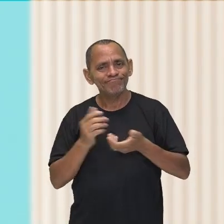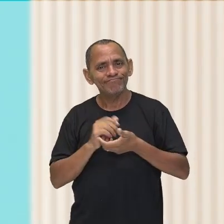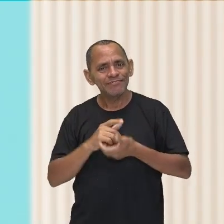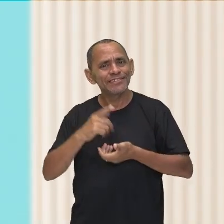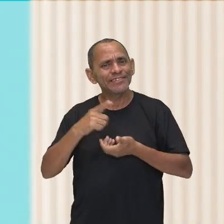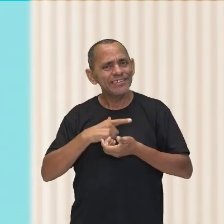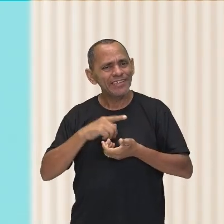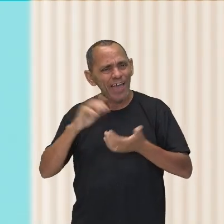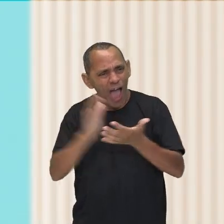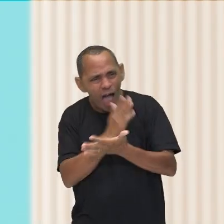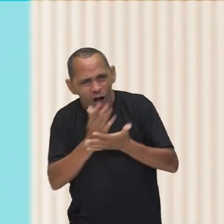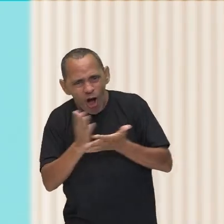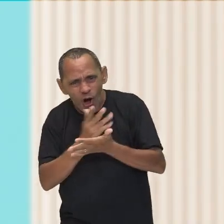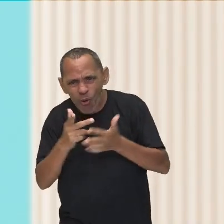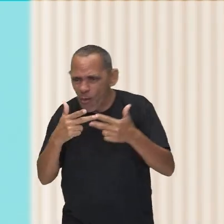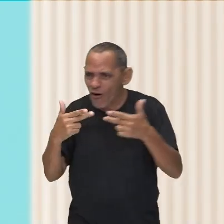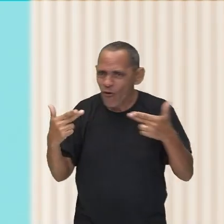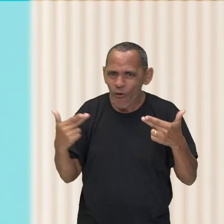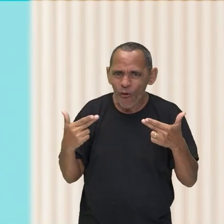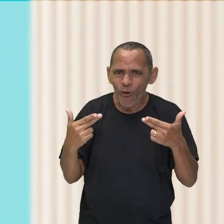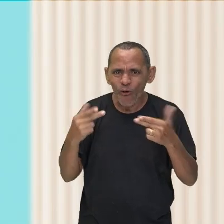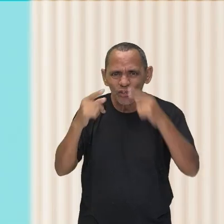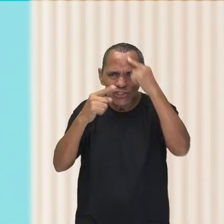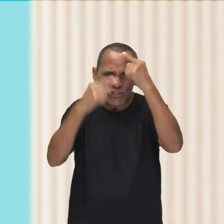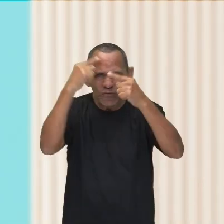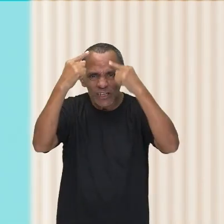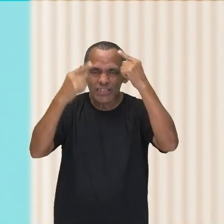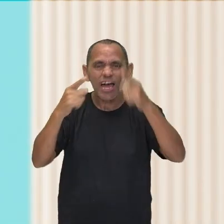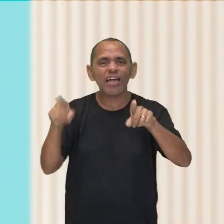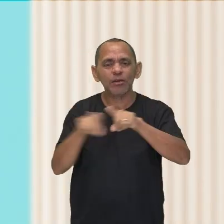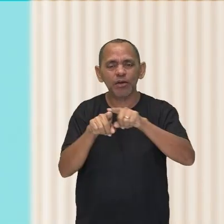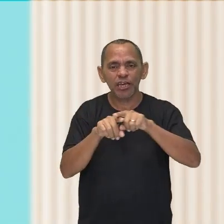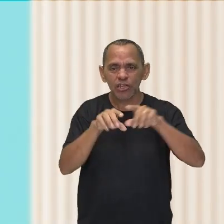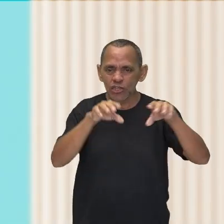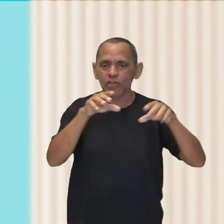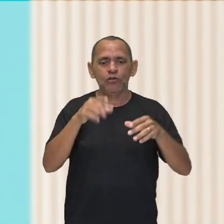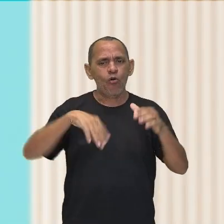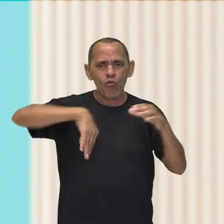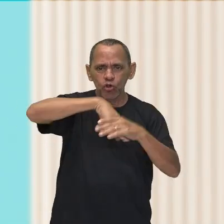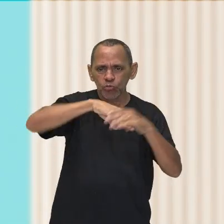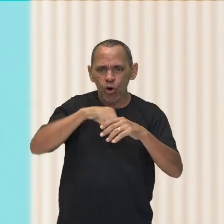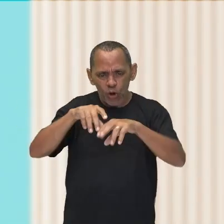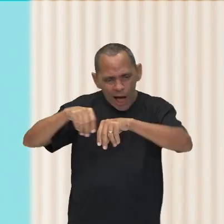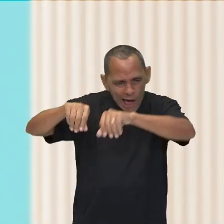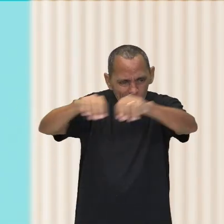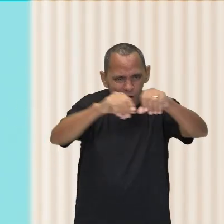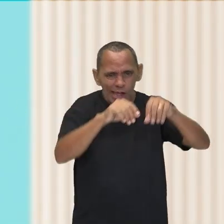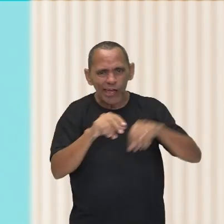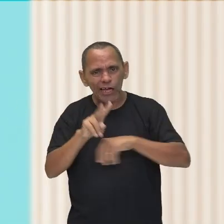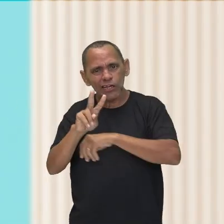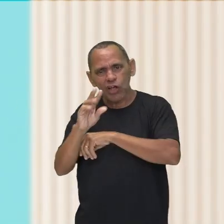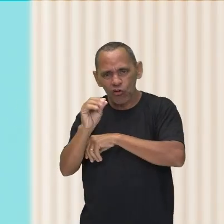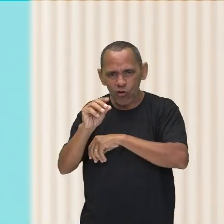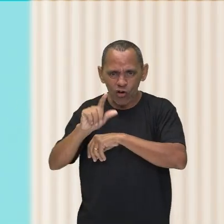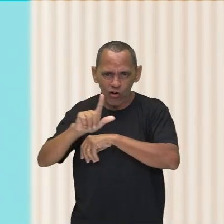que inventar, né? O que já teve aí futebol de areia, futevôlei,